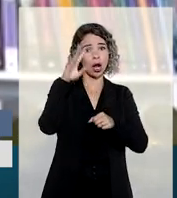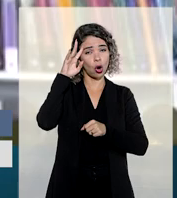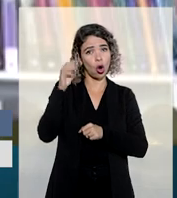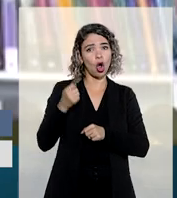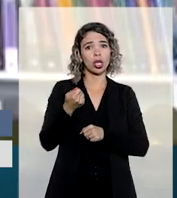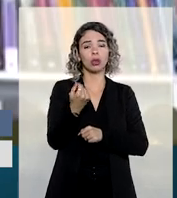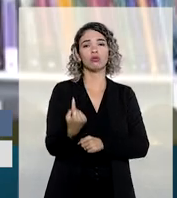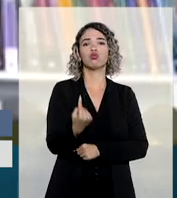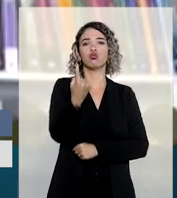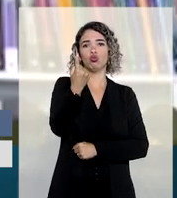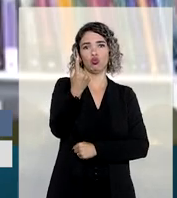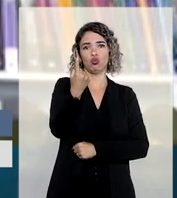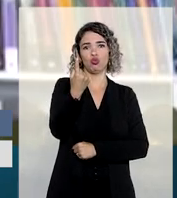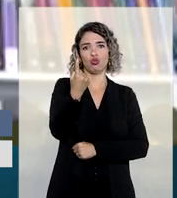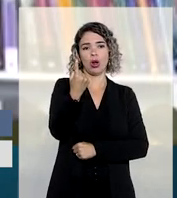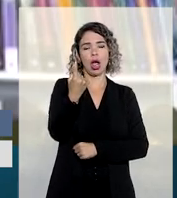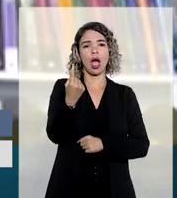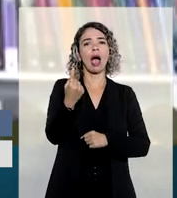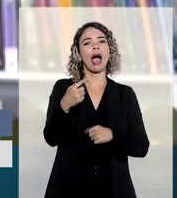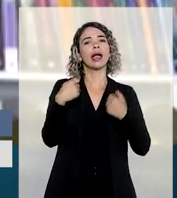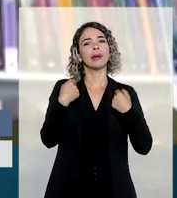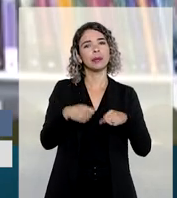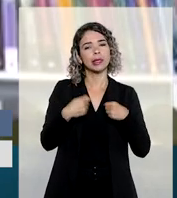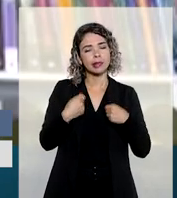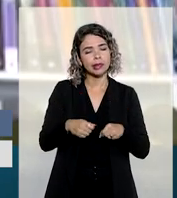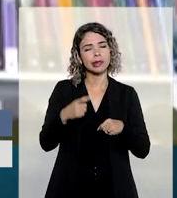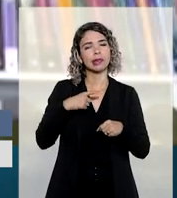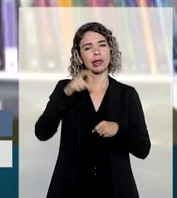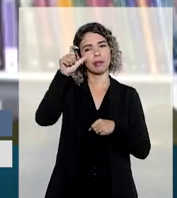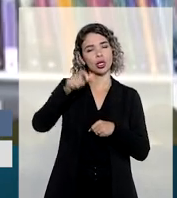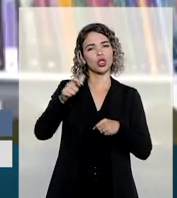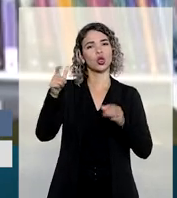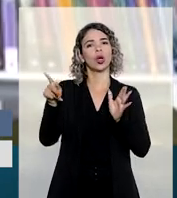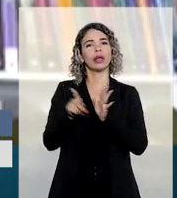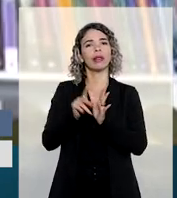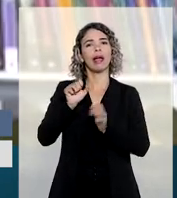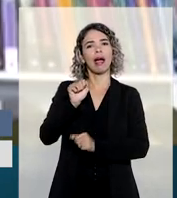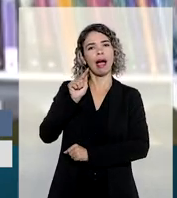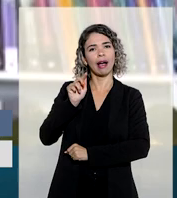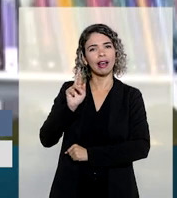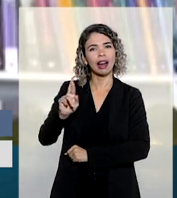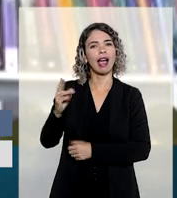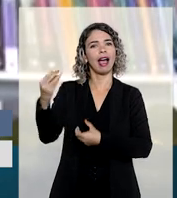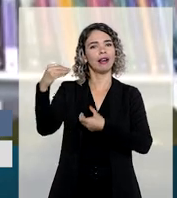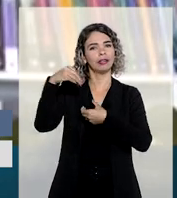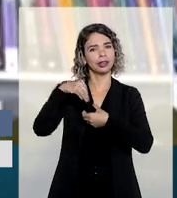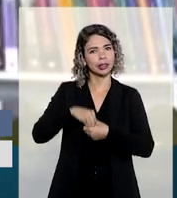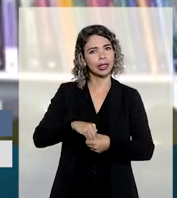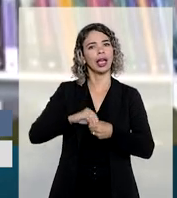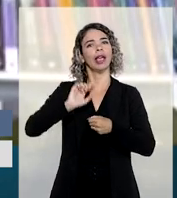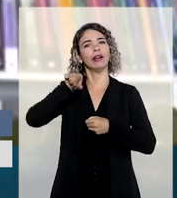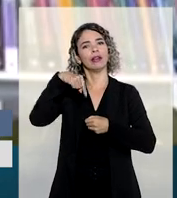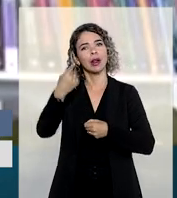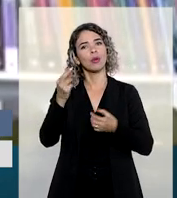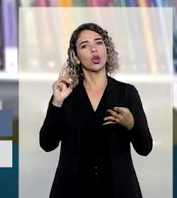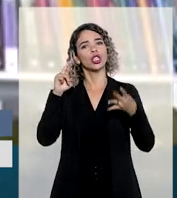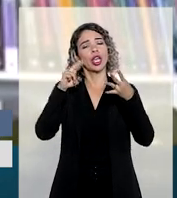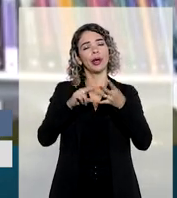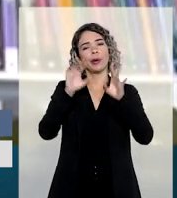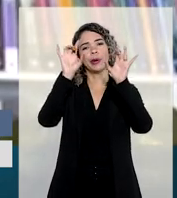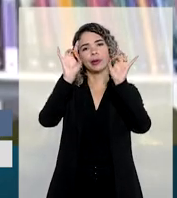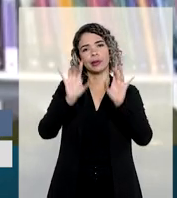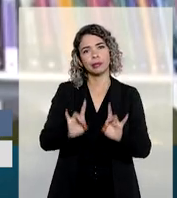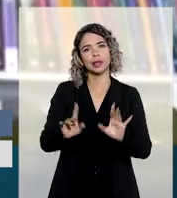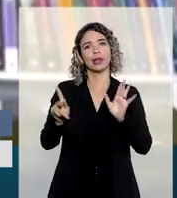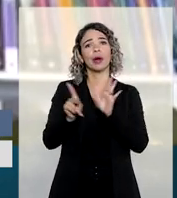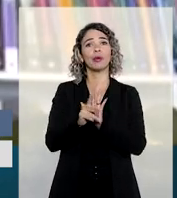acórdão, que eram julgados monocraticamente, o que fazia com que a parte tinha que interpor agravo interno para então fazer o recurso especial, ou o